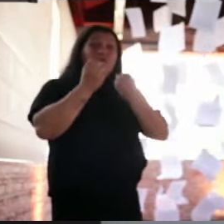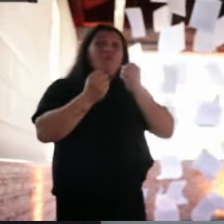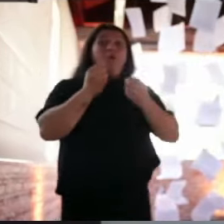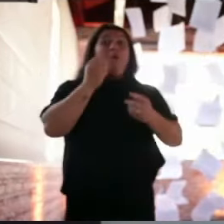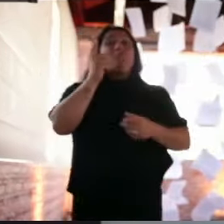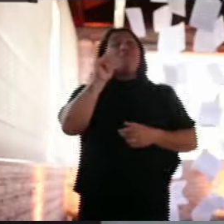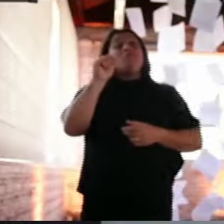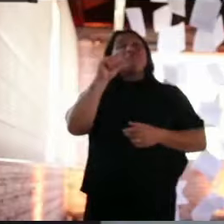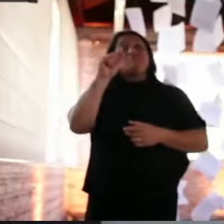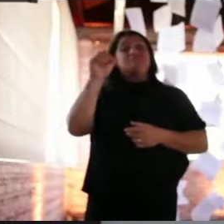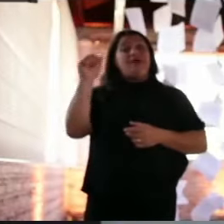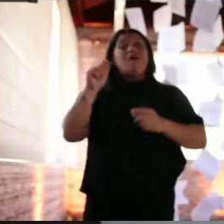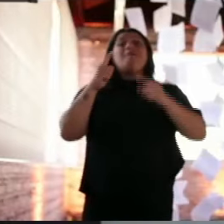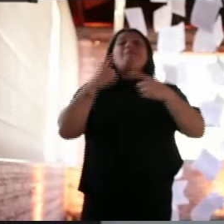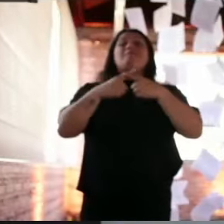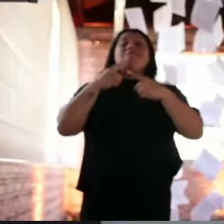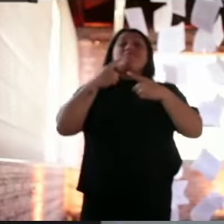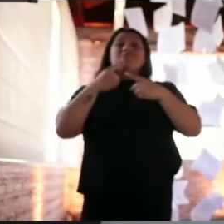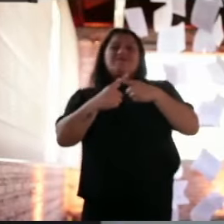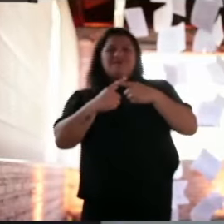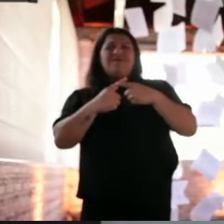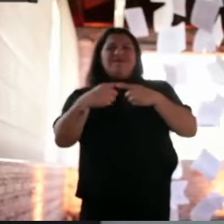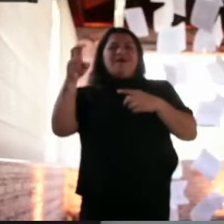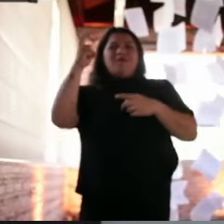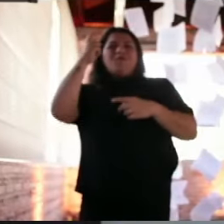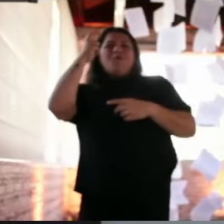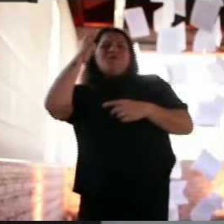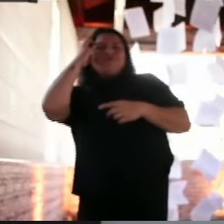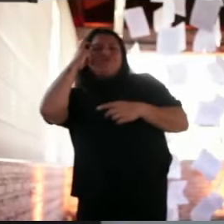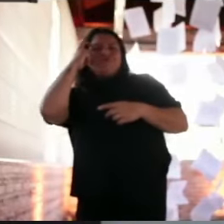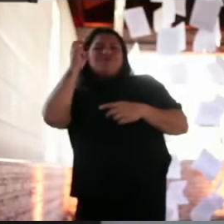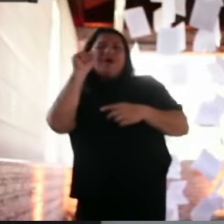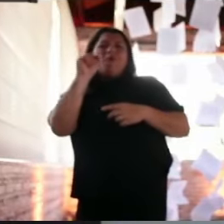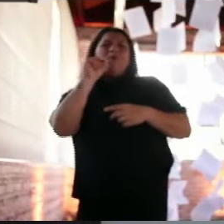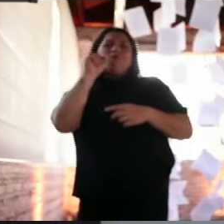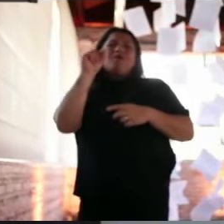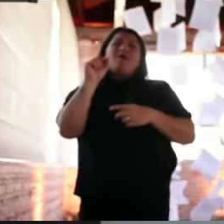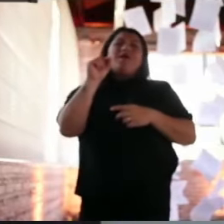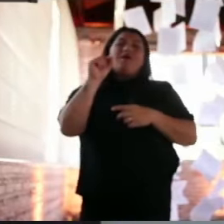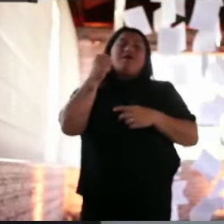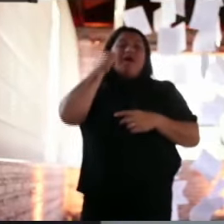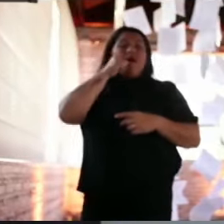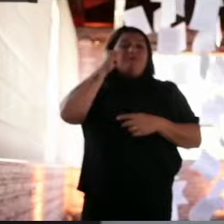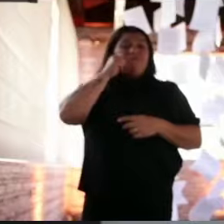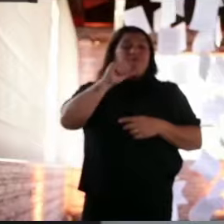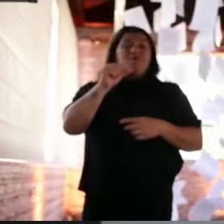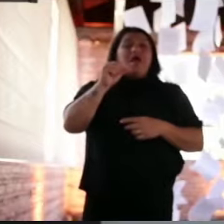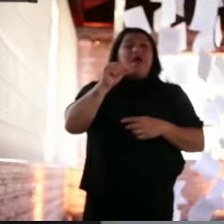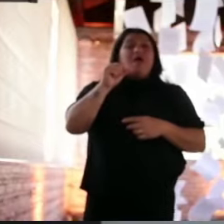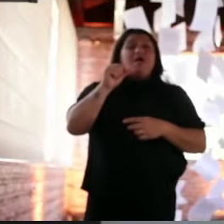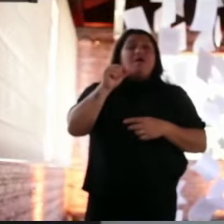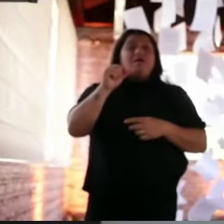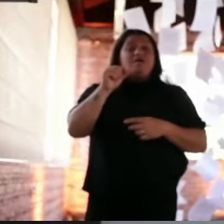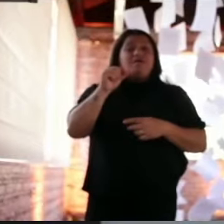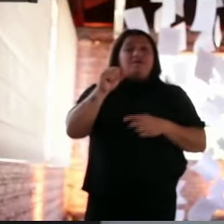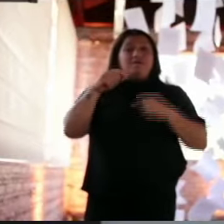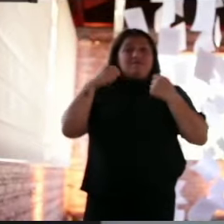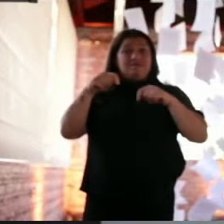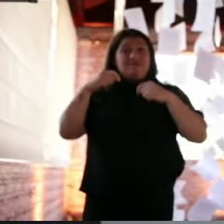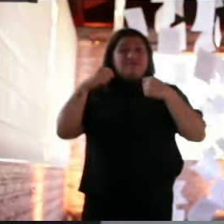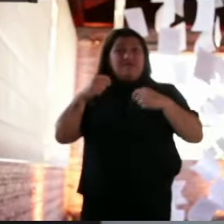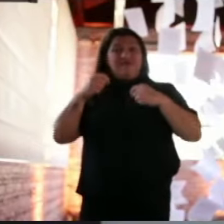uma crença muito arraigada que também não é verdade mas era uma crença de que a mulher só concebia se ela tivesse um